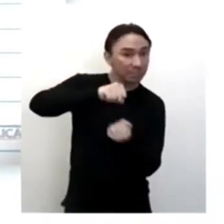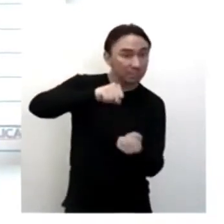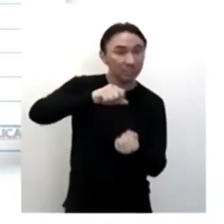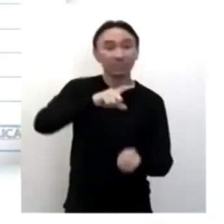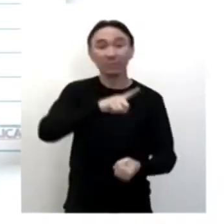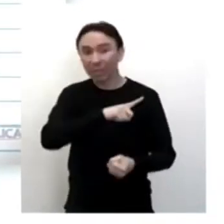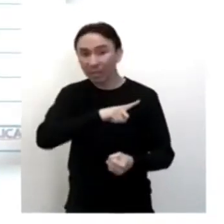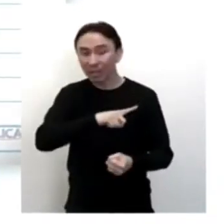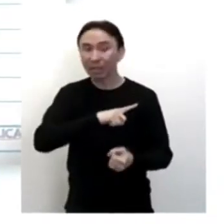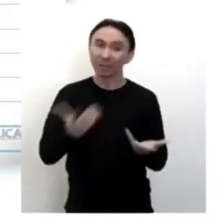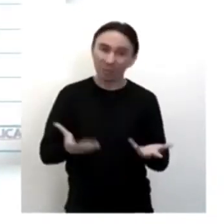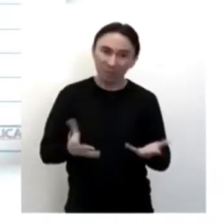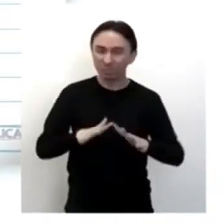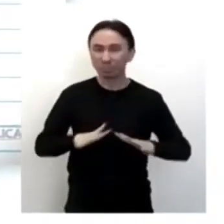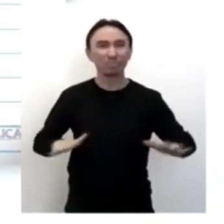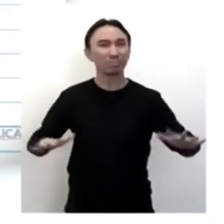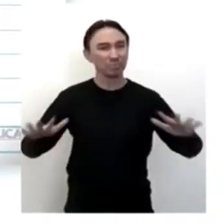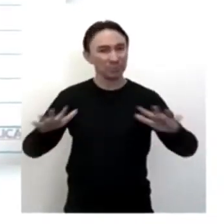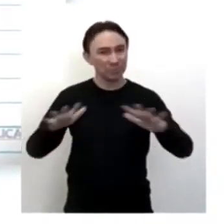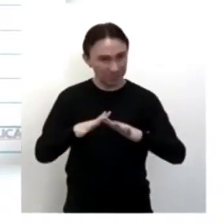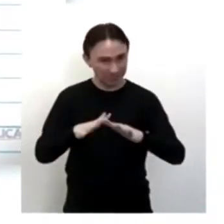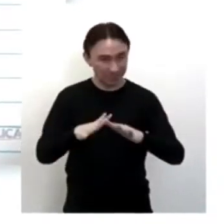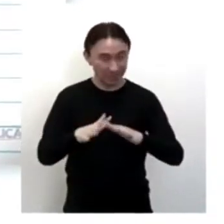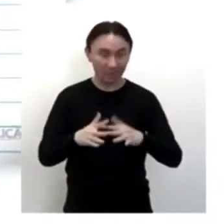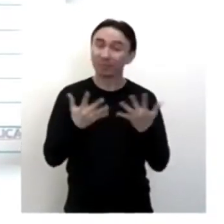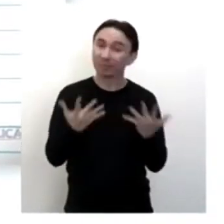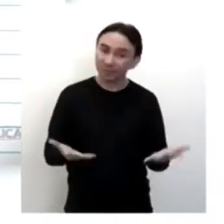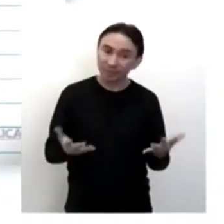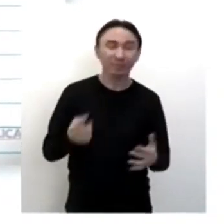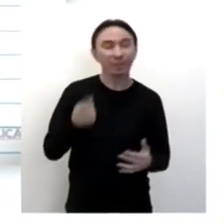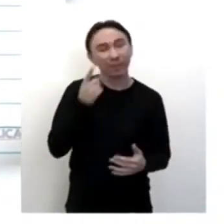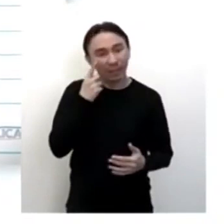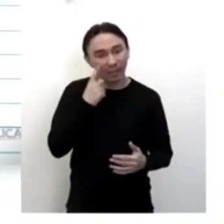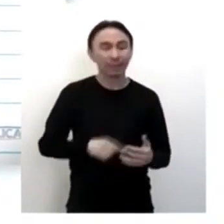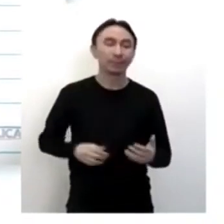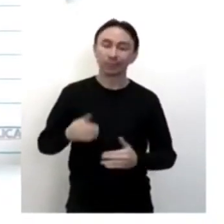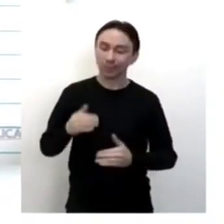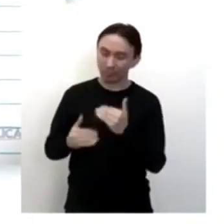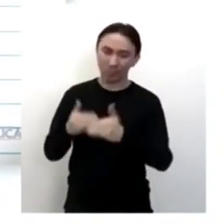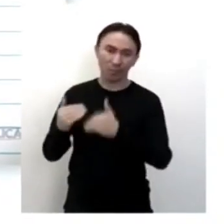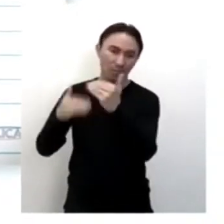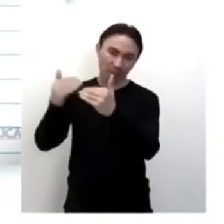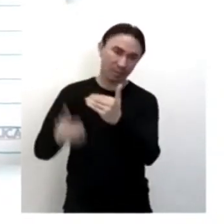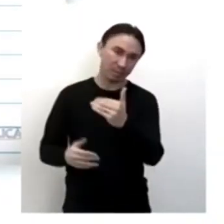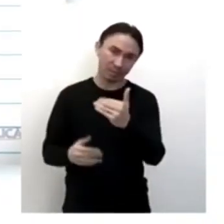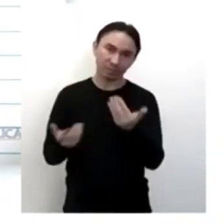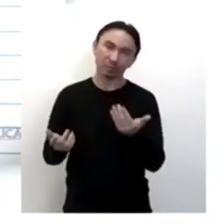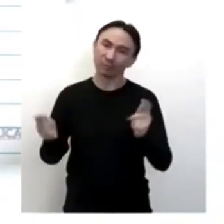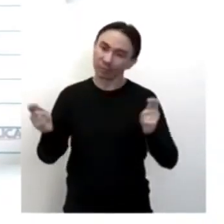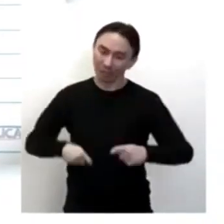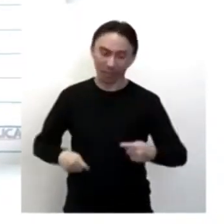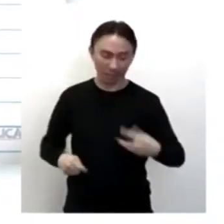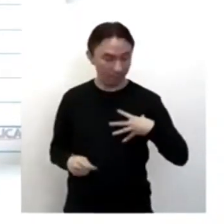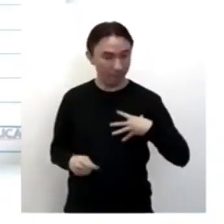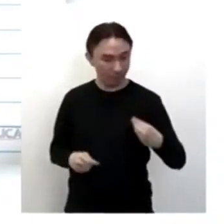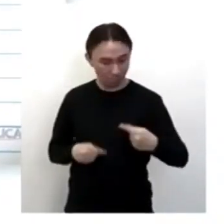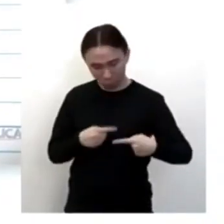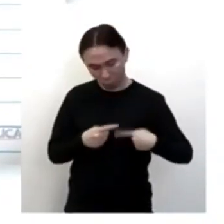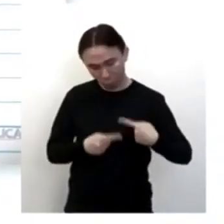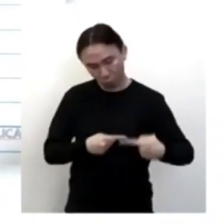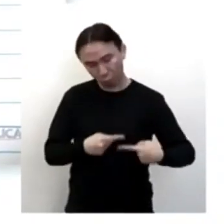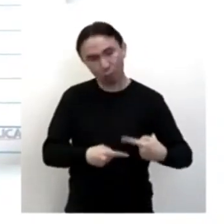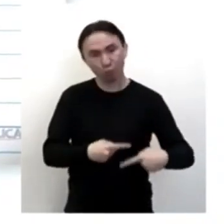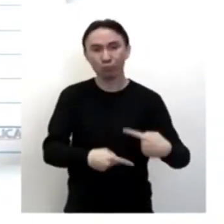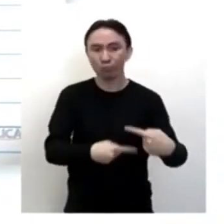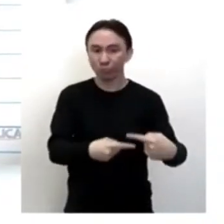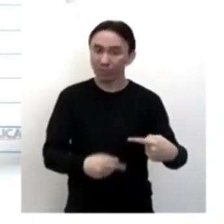em todas as suas dimensões, ou seja, um desenvolvimento que garanta que nossos filhos e filhas, netos e netas, contemplem